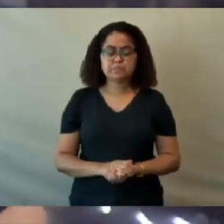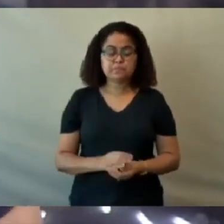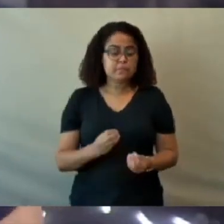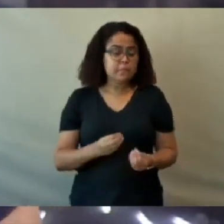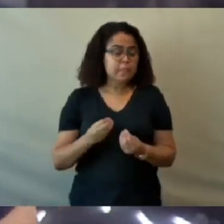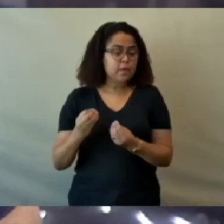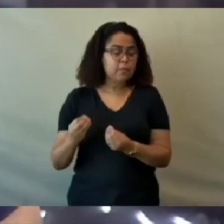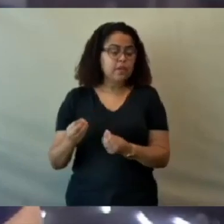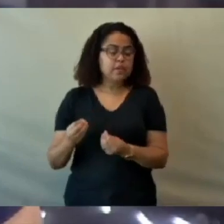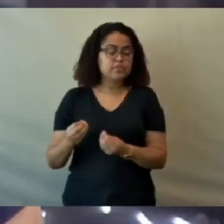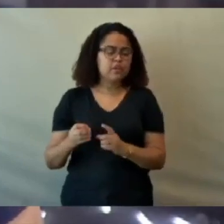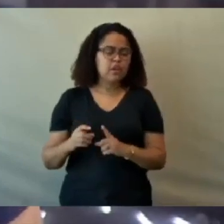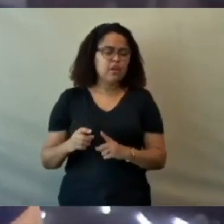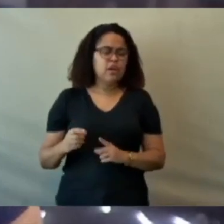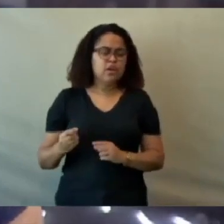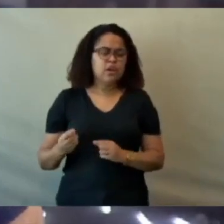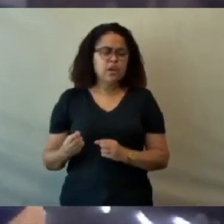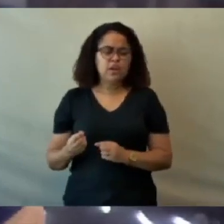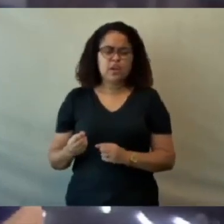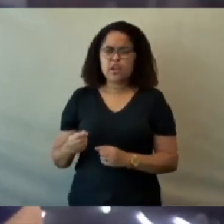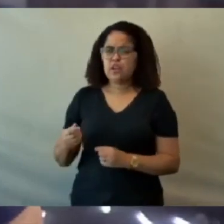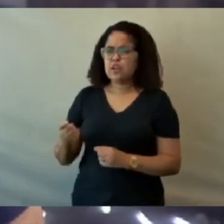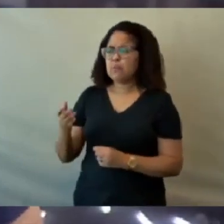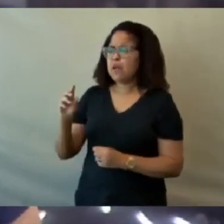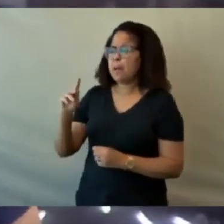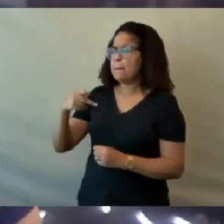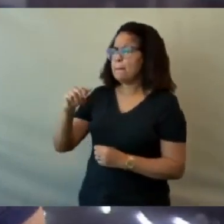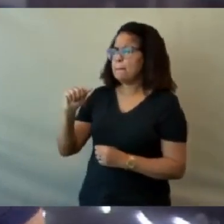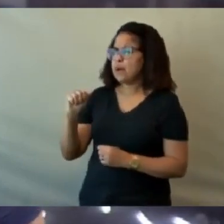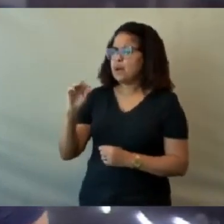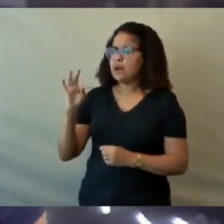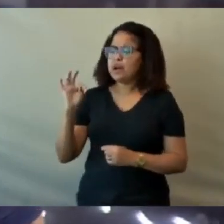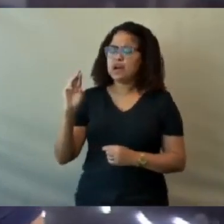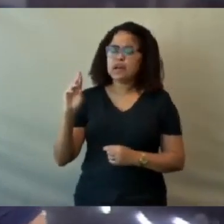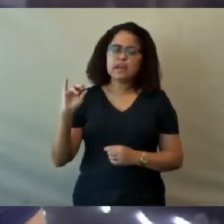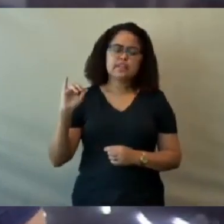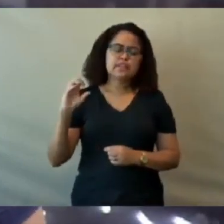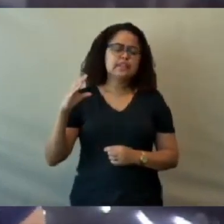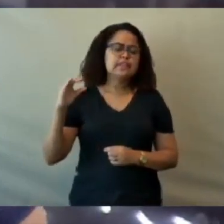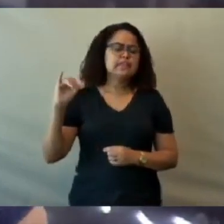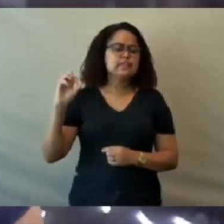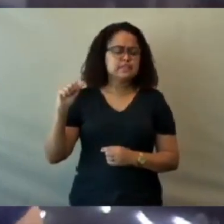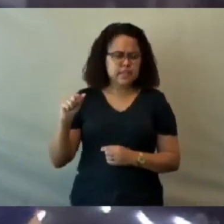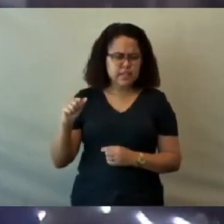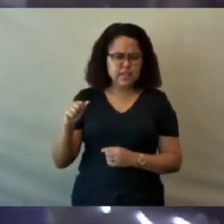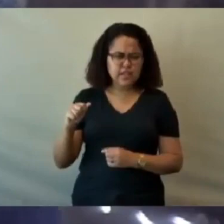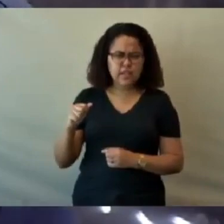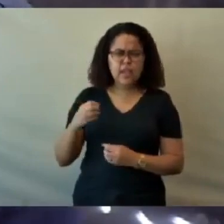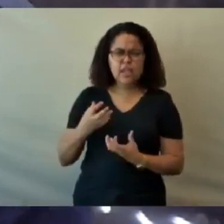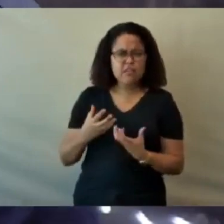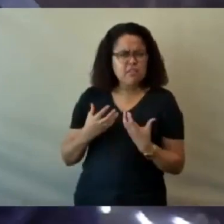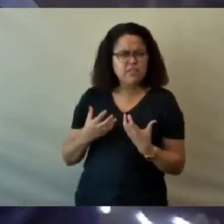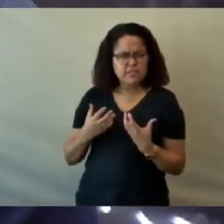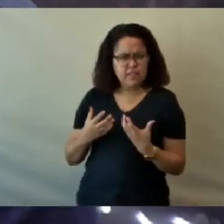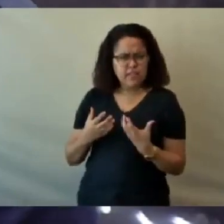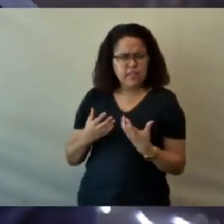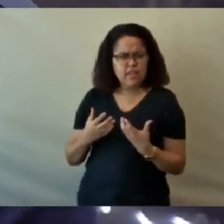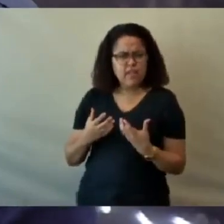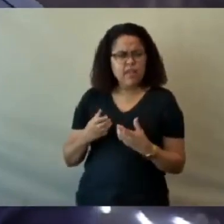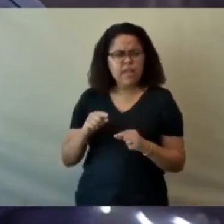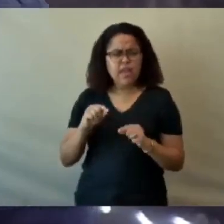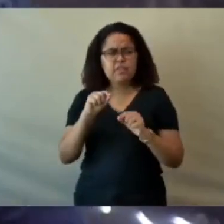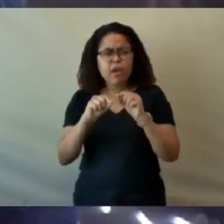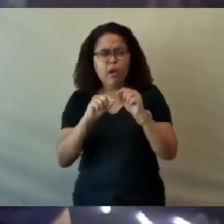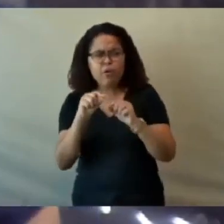Patrícia. Você quer passar para alguém que você acha que possa complementar a sua fala também? Muito